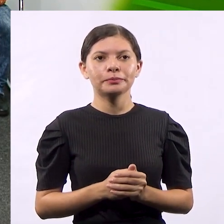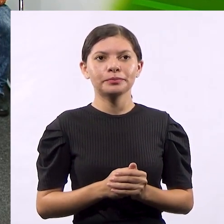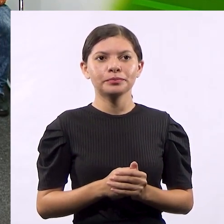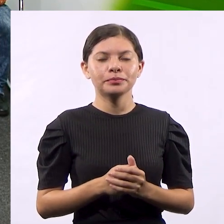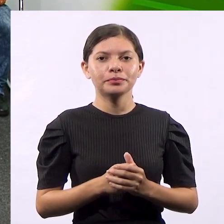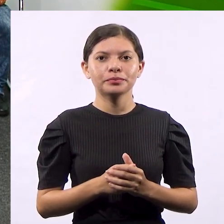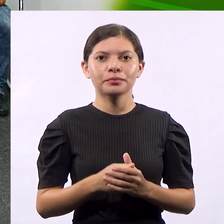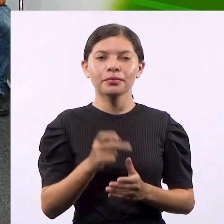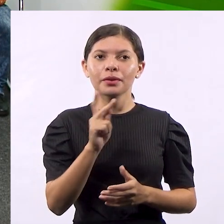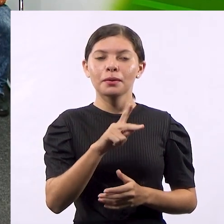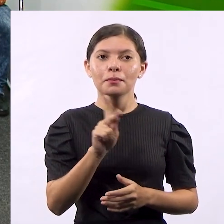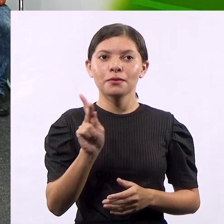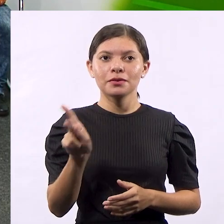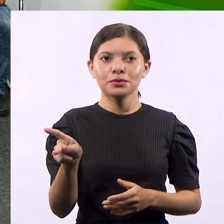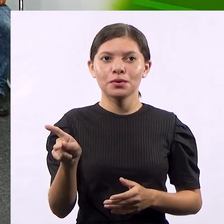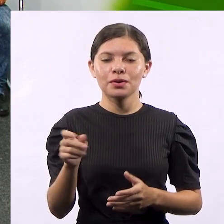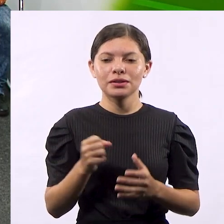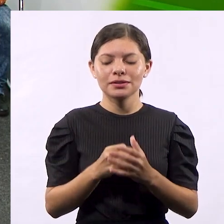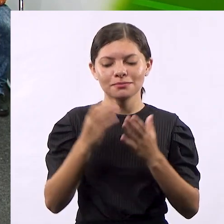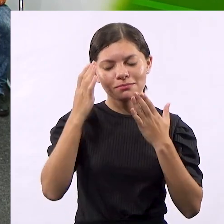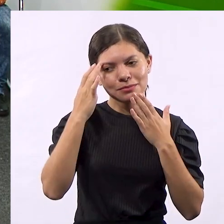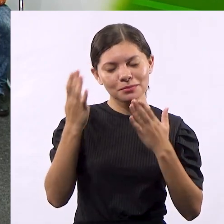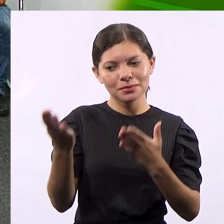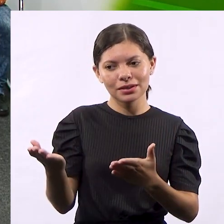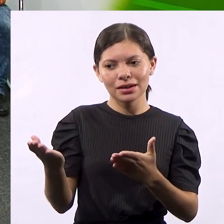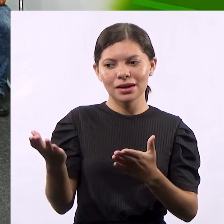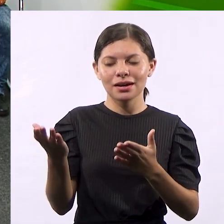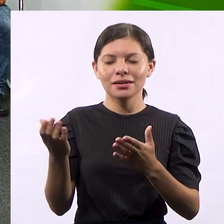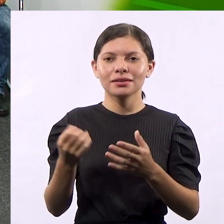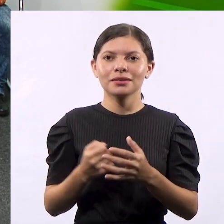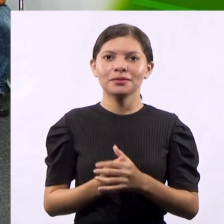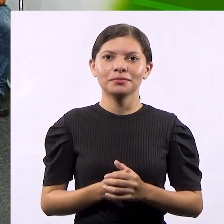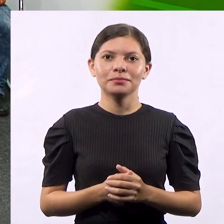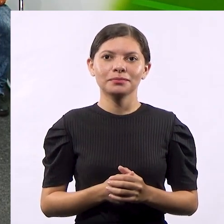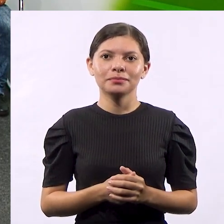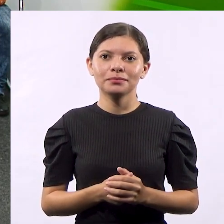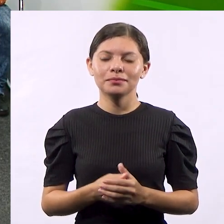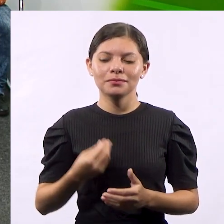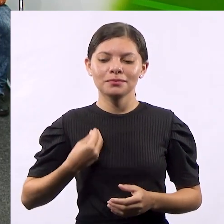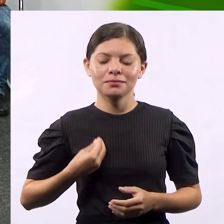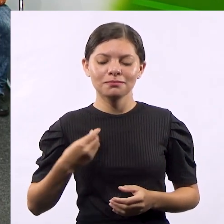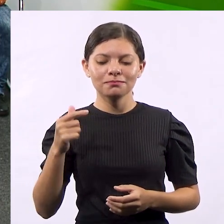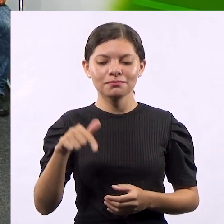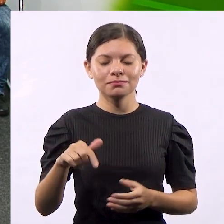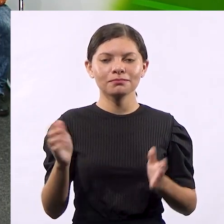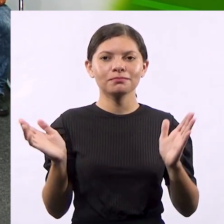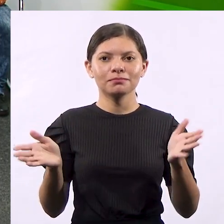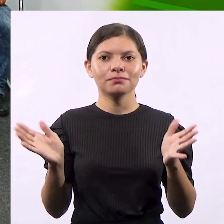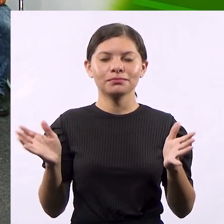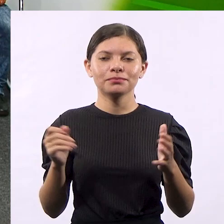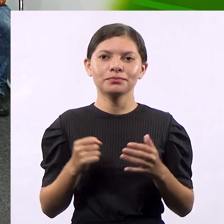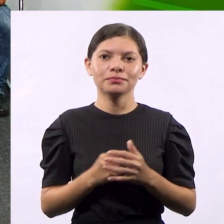doutor Valderson Amaro. Professores, muito obrigada por estarem aqui conosco.